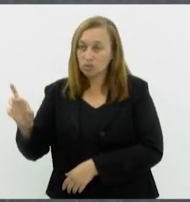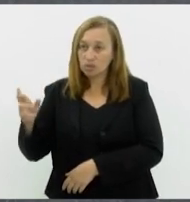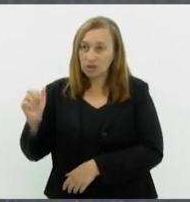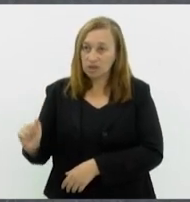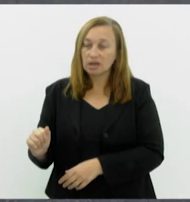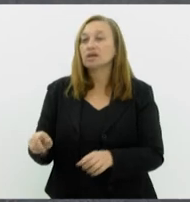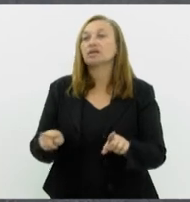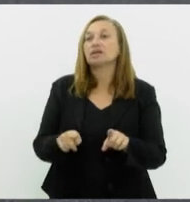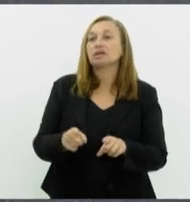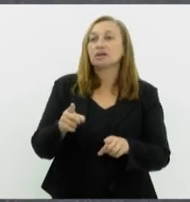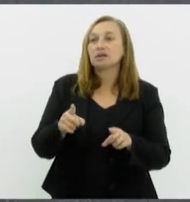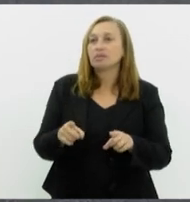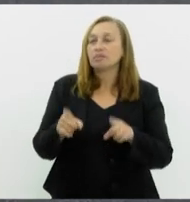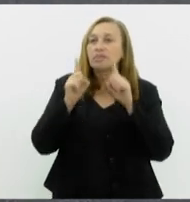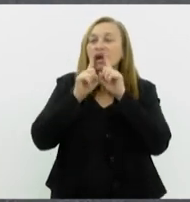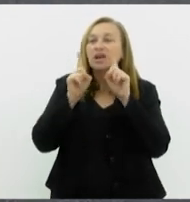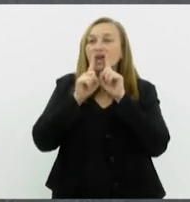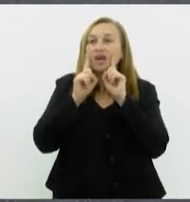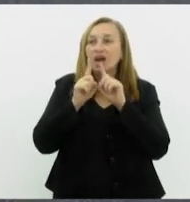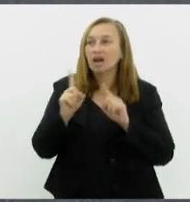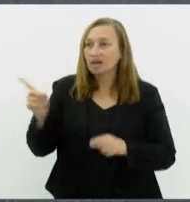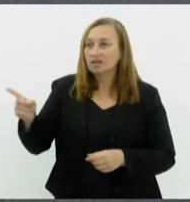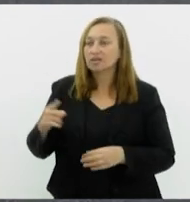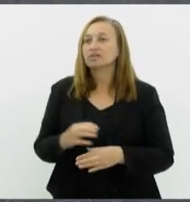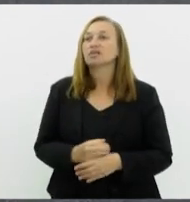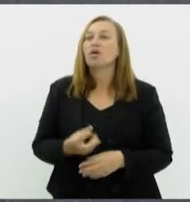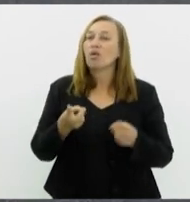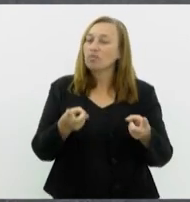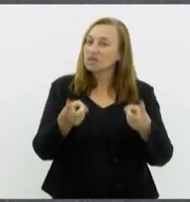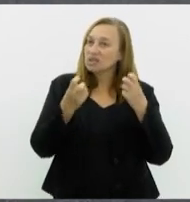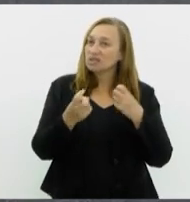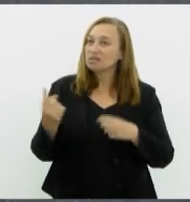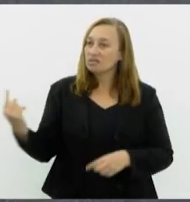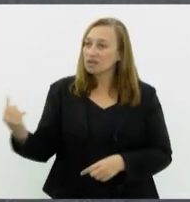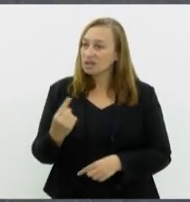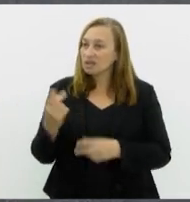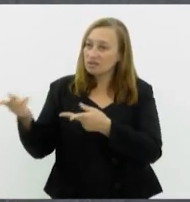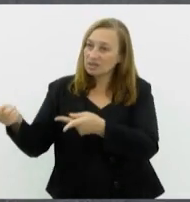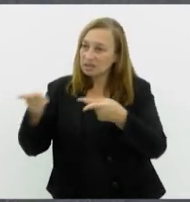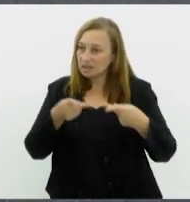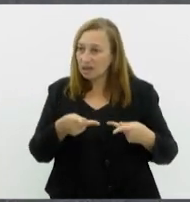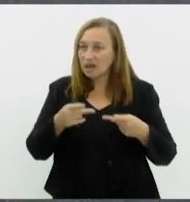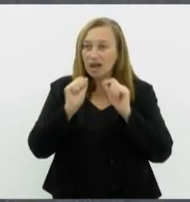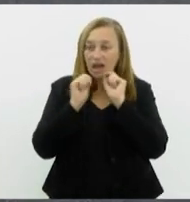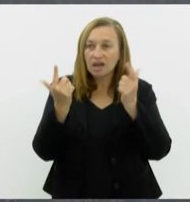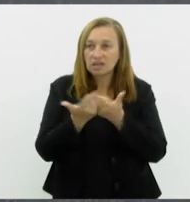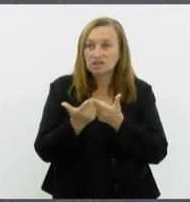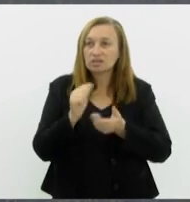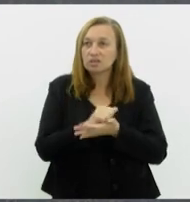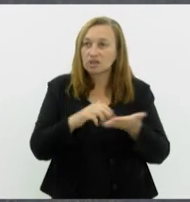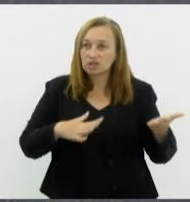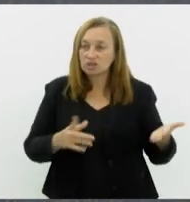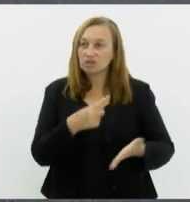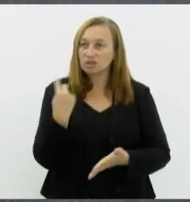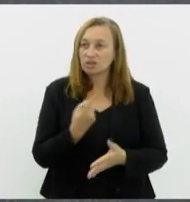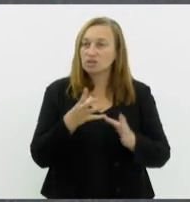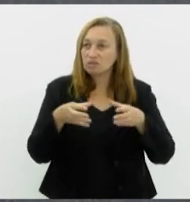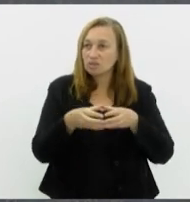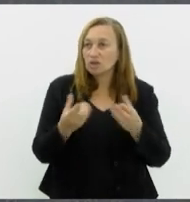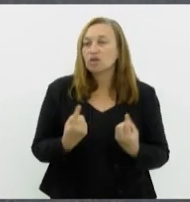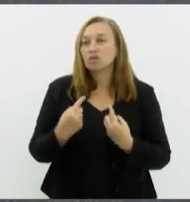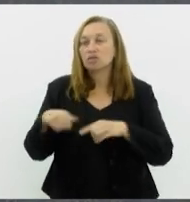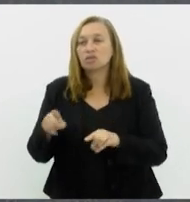Estão aqui, são estudantes de direito, estão aqui observando, vieram aqui à LERJ participar de uma atividade da nossa comissão de combate